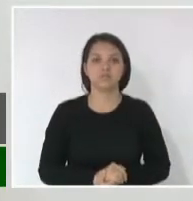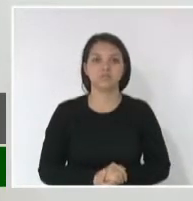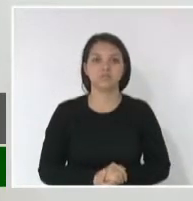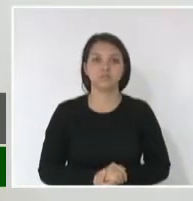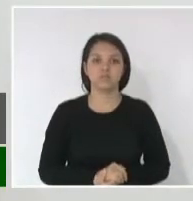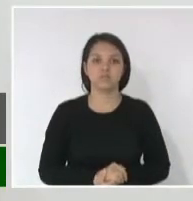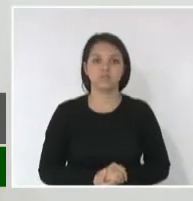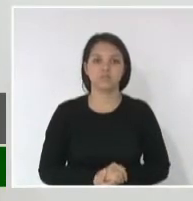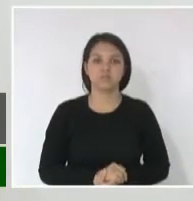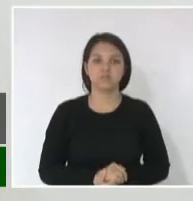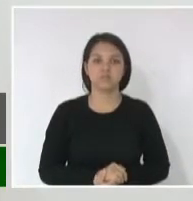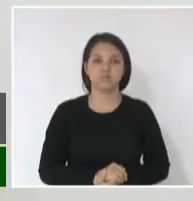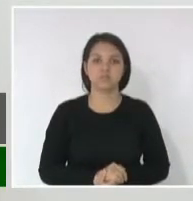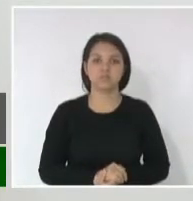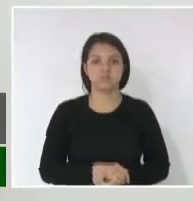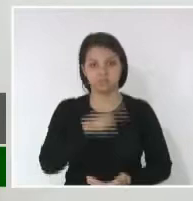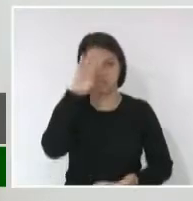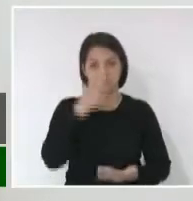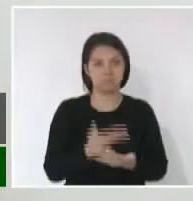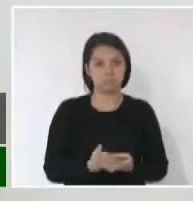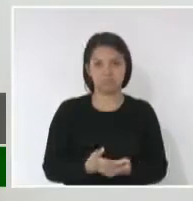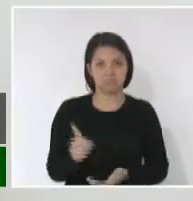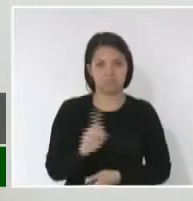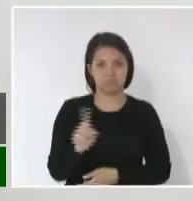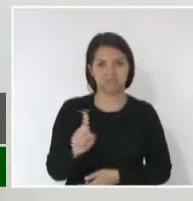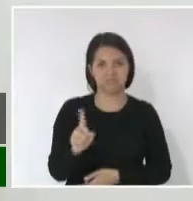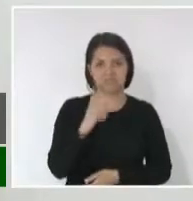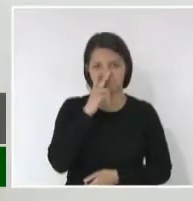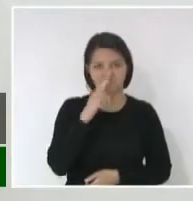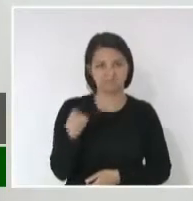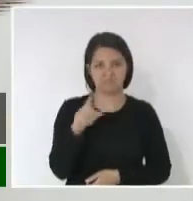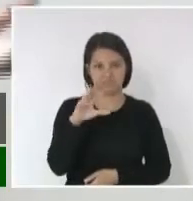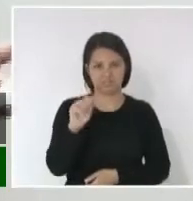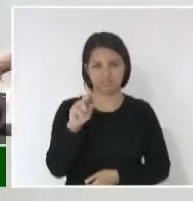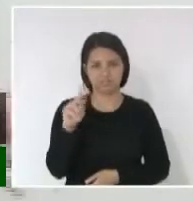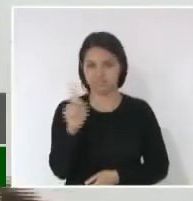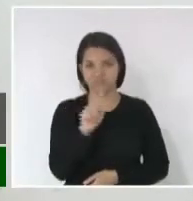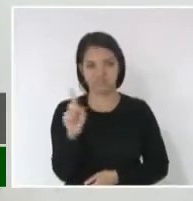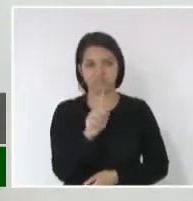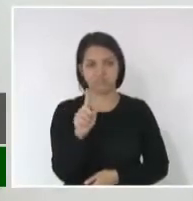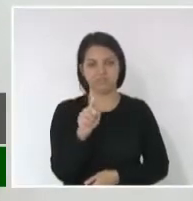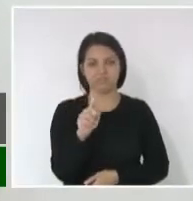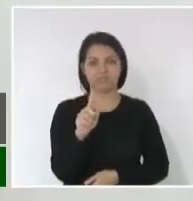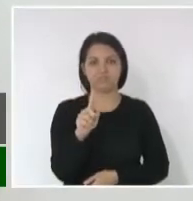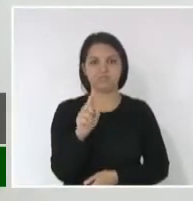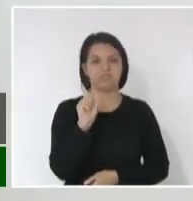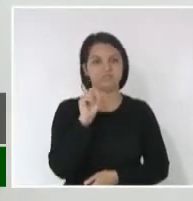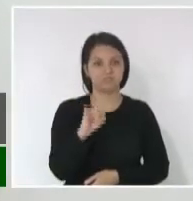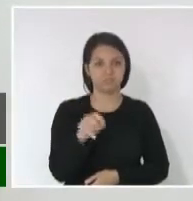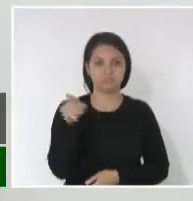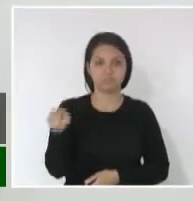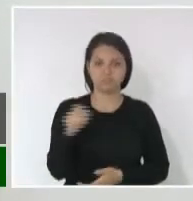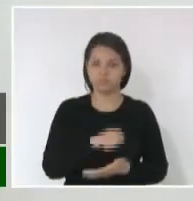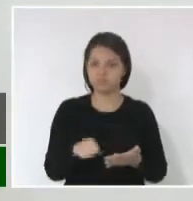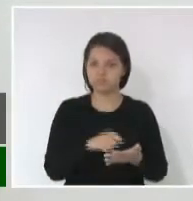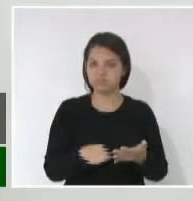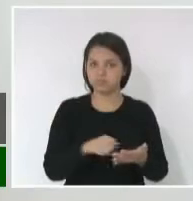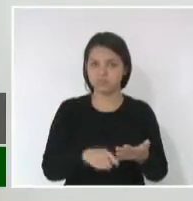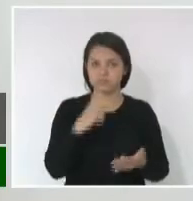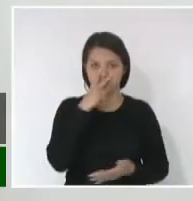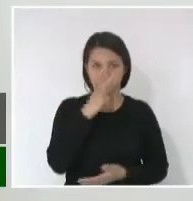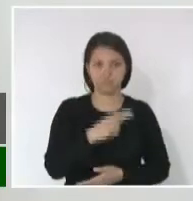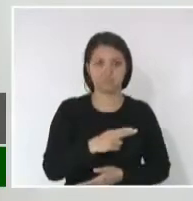quem passou a nota, porque eu não acredito que foi o Cacau, né? Porque se o Cacau que escreveu a nota é de um atestado de